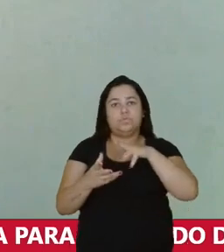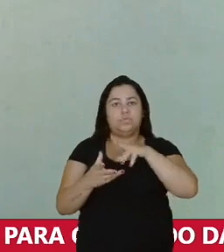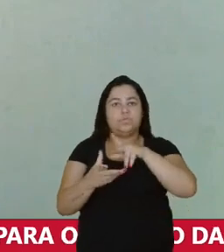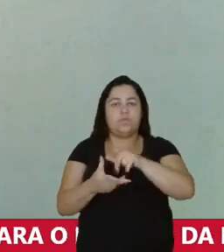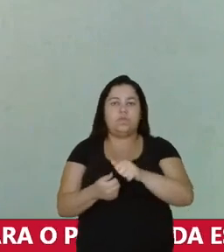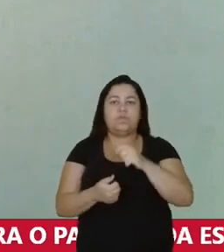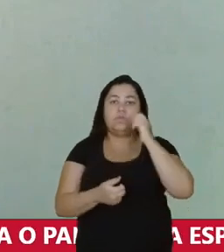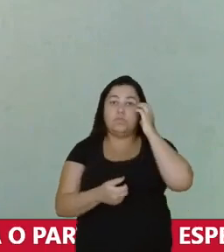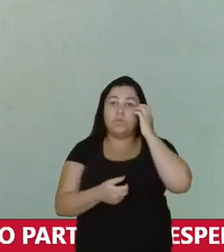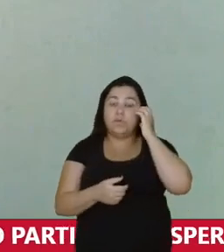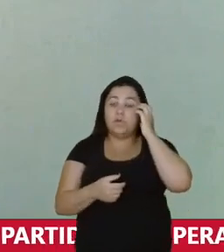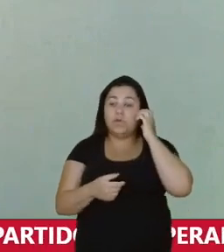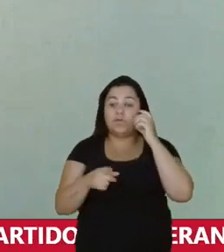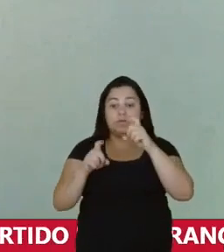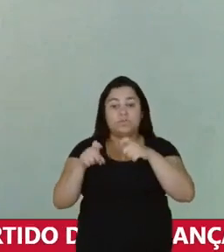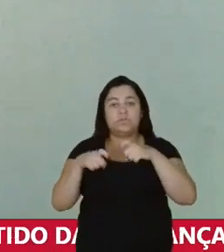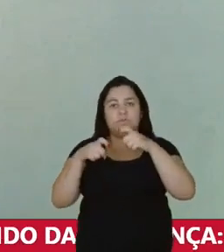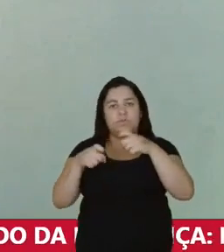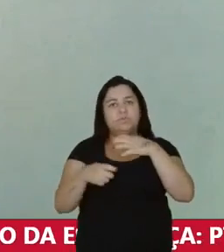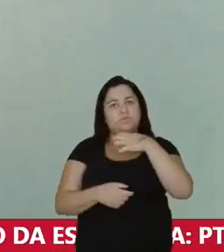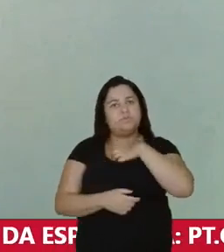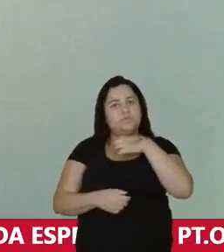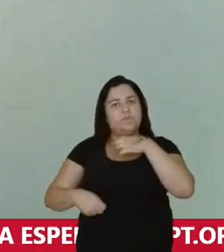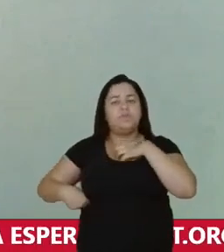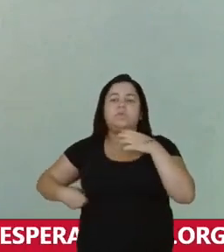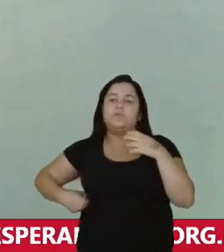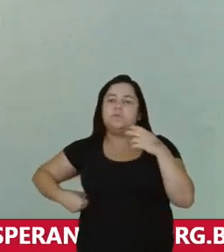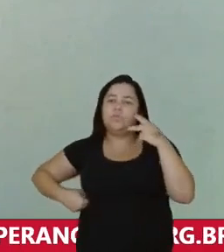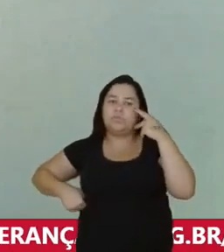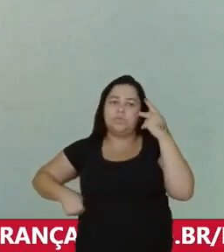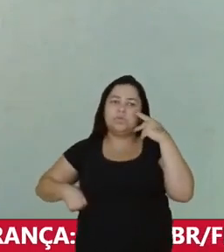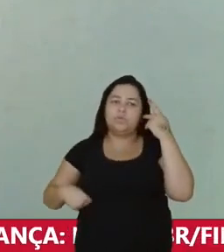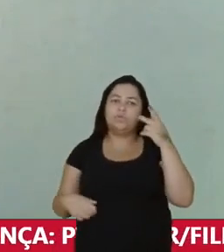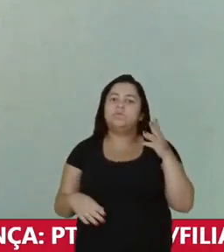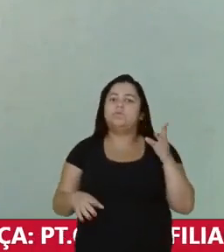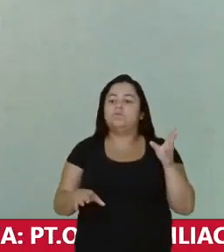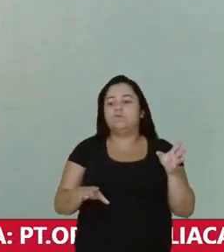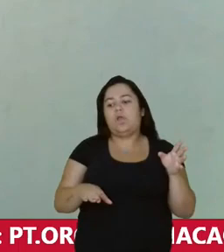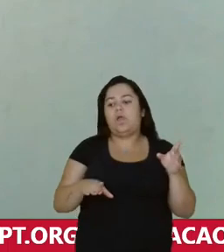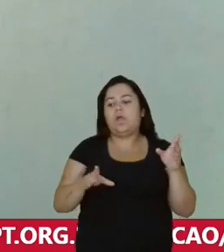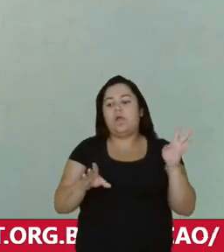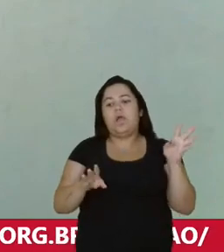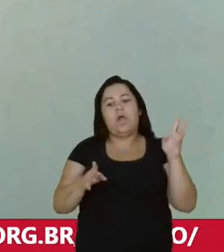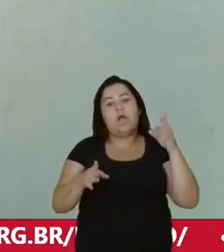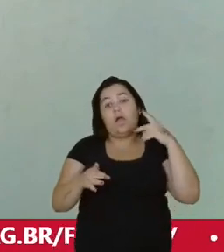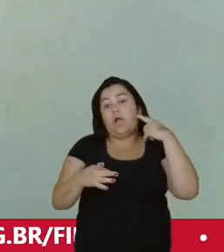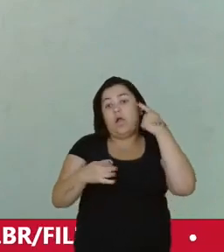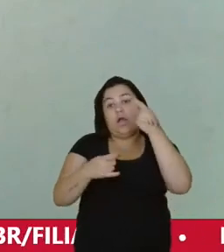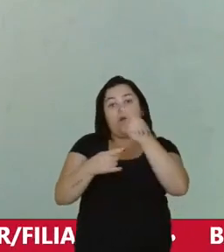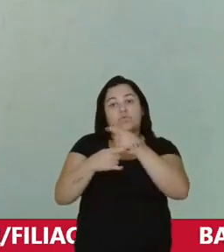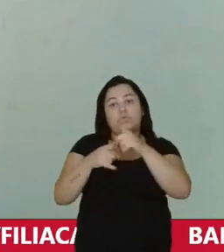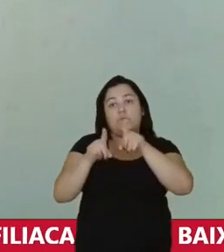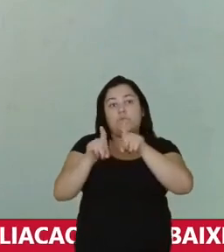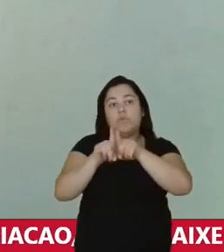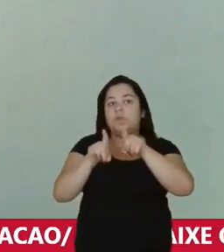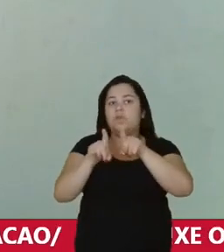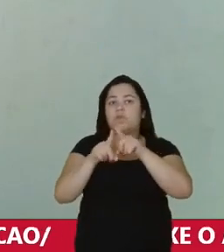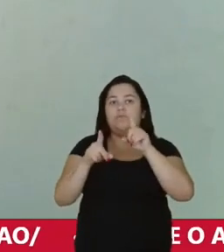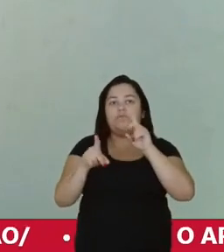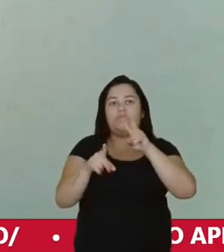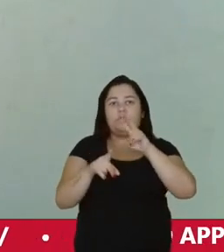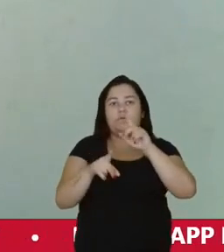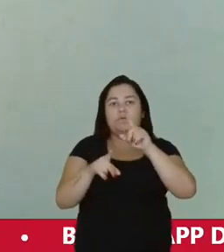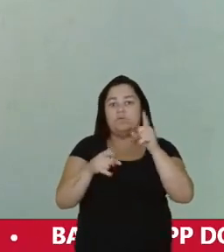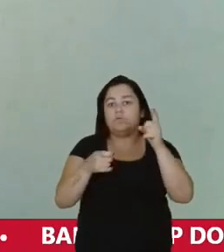falar do campo. Então, eu sinto muita falta dessa política voltada para o campo, sabe? Sinto muito falta. Eu acho que nós de